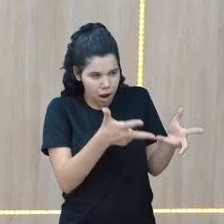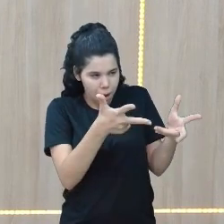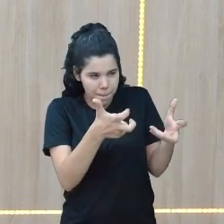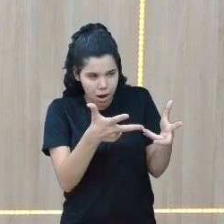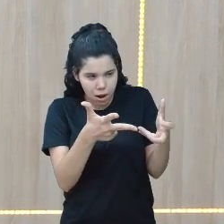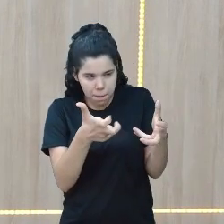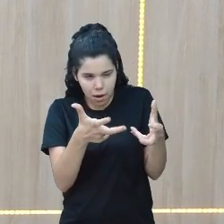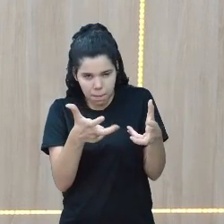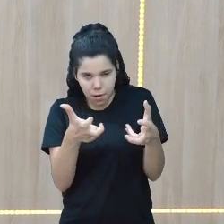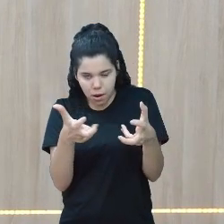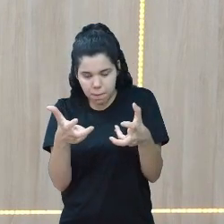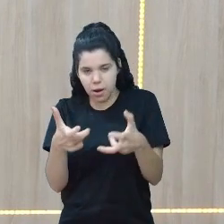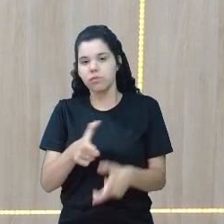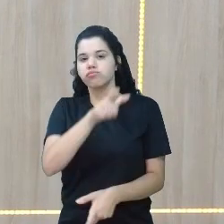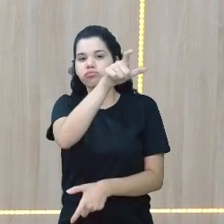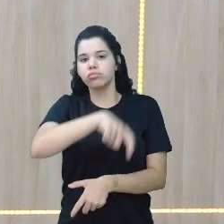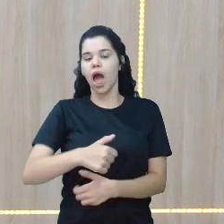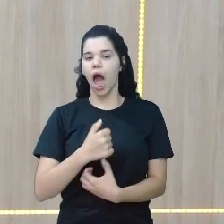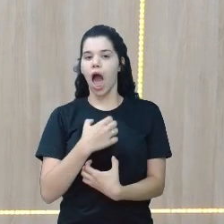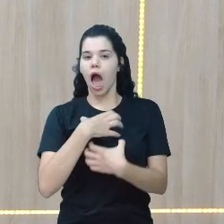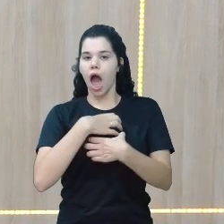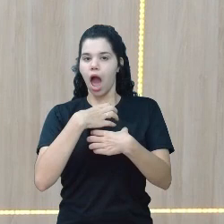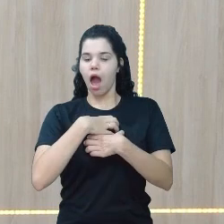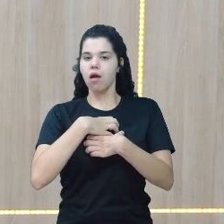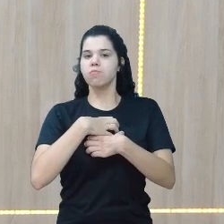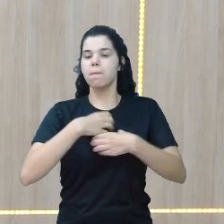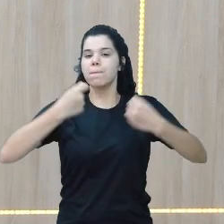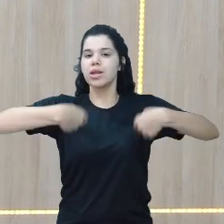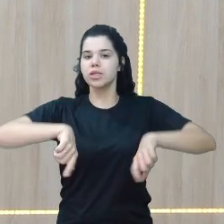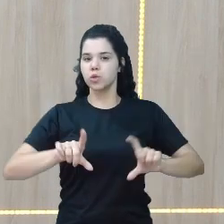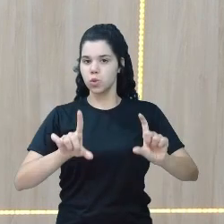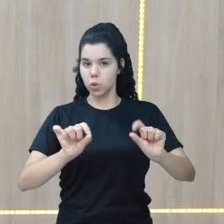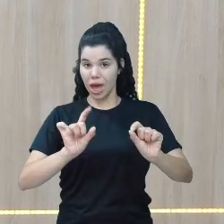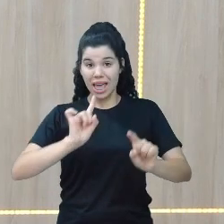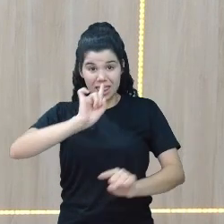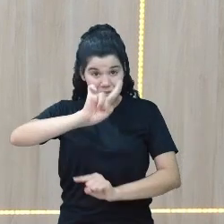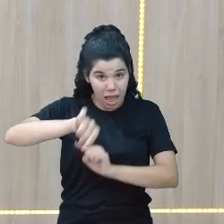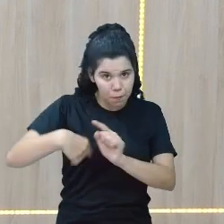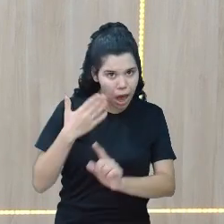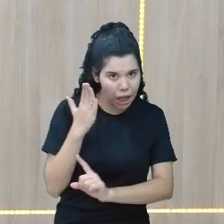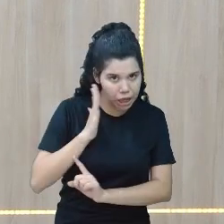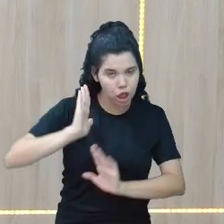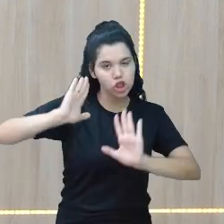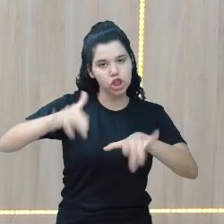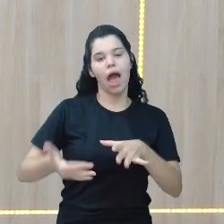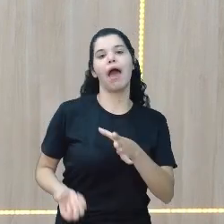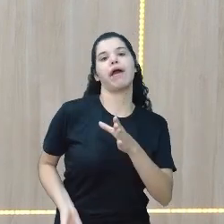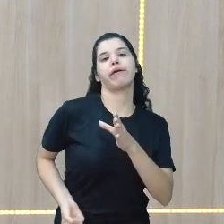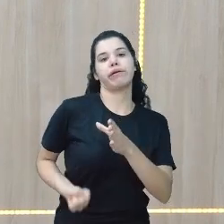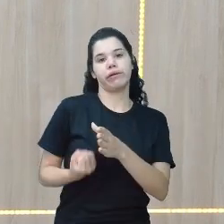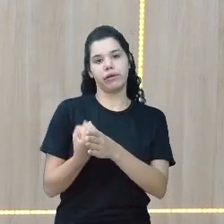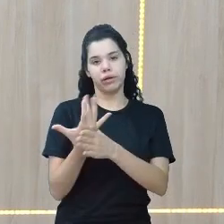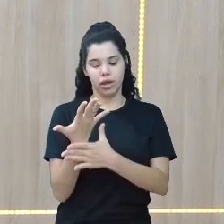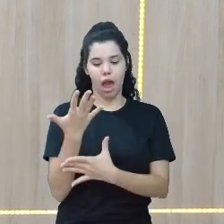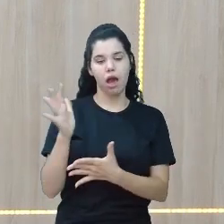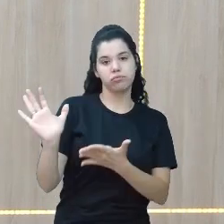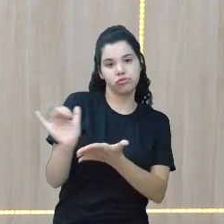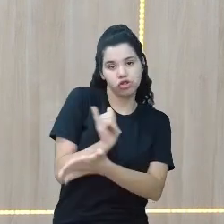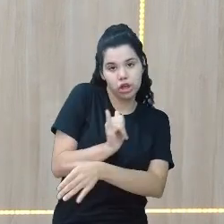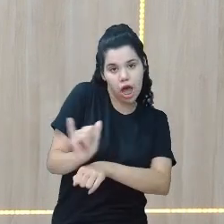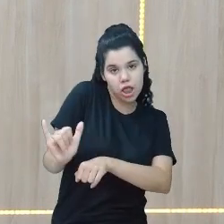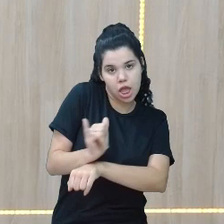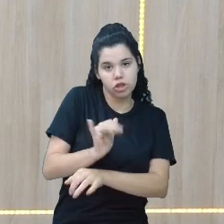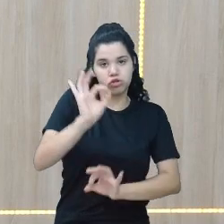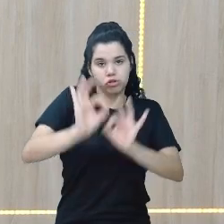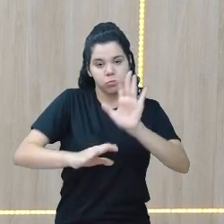gente possa perceber as necessidades do estudante e, a partir disso, a gente novamente reorganizar o nosso